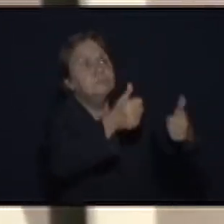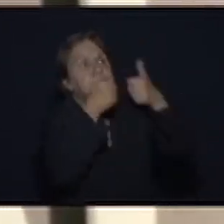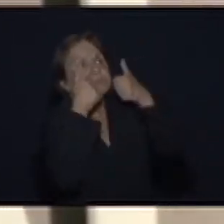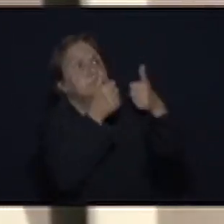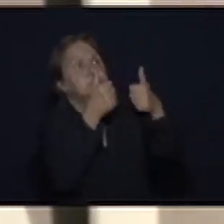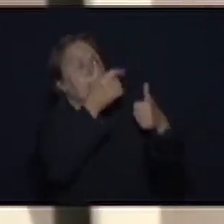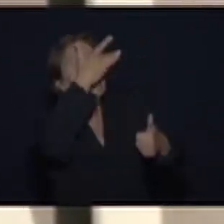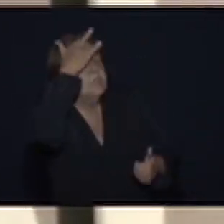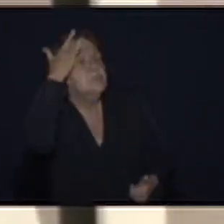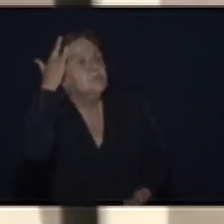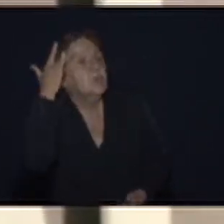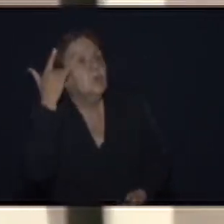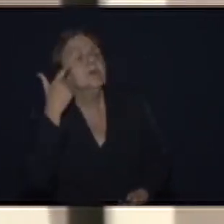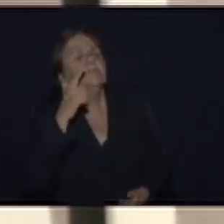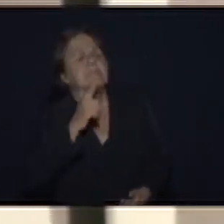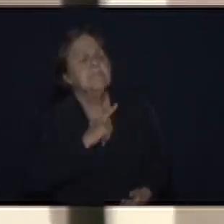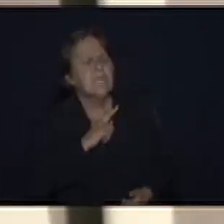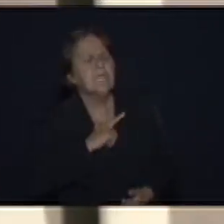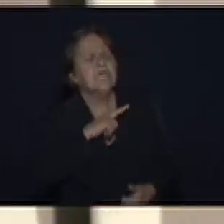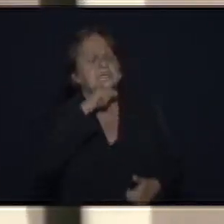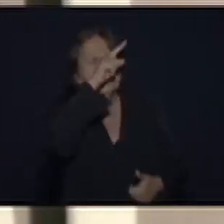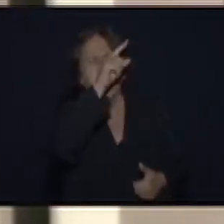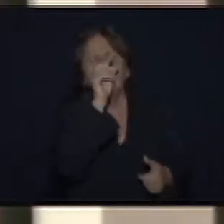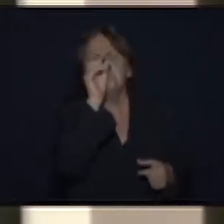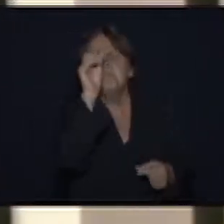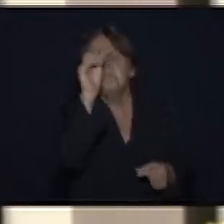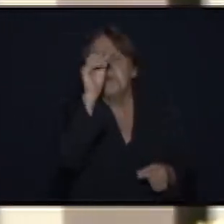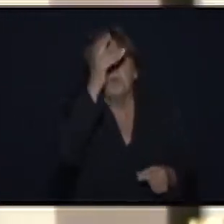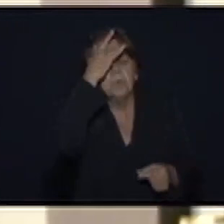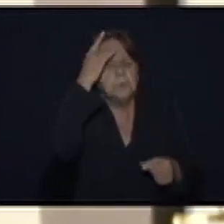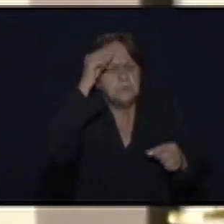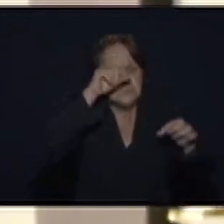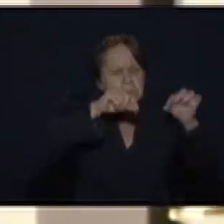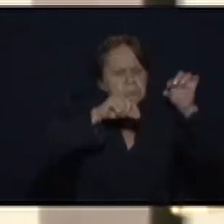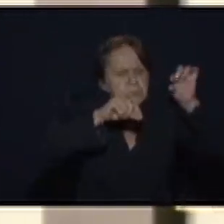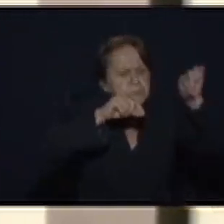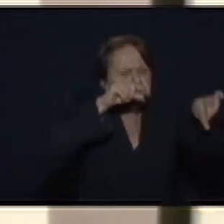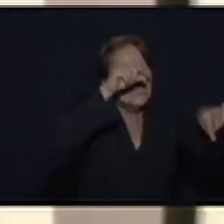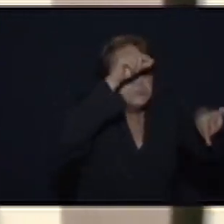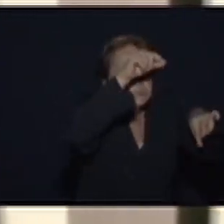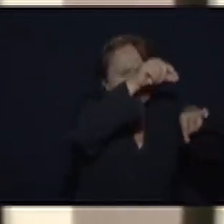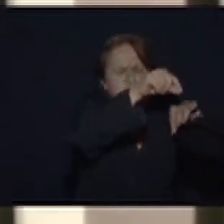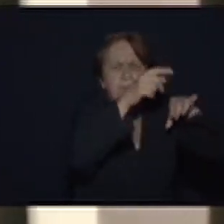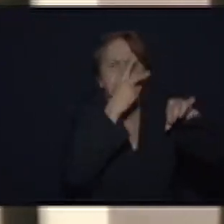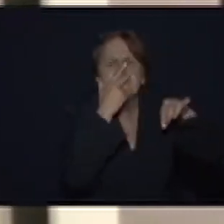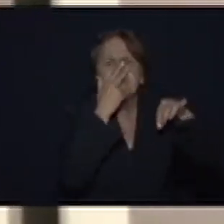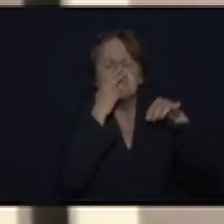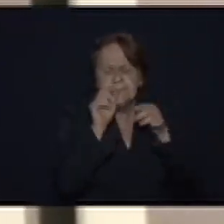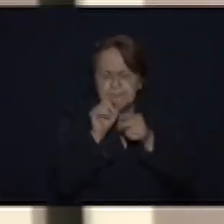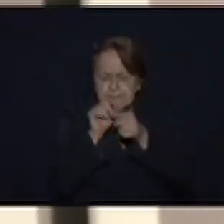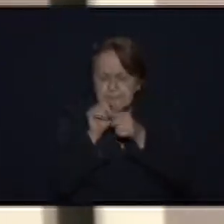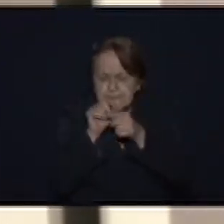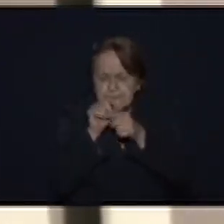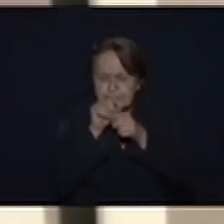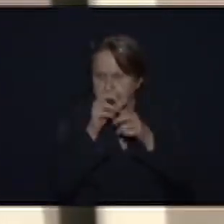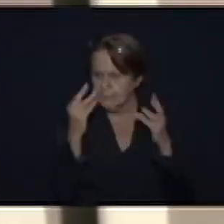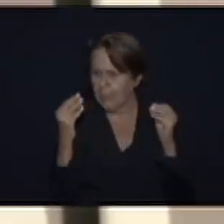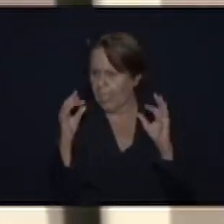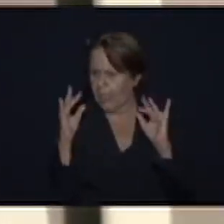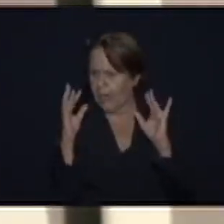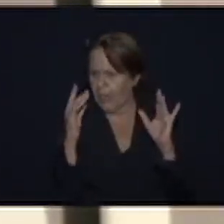eles estão aí estão quase que formigas essas formigas que trabalham fazem e não deixam as instituições